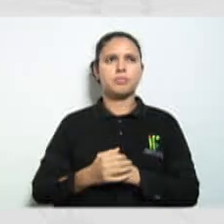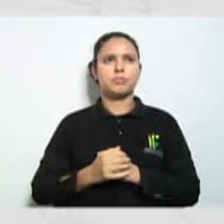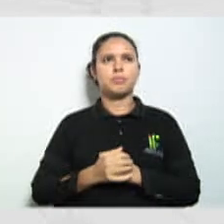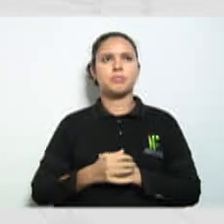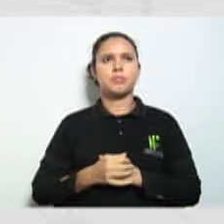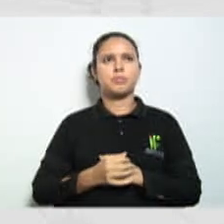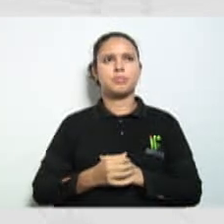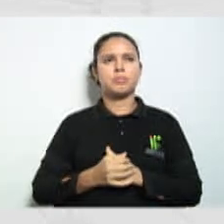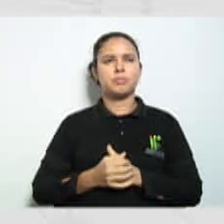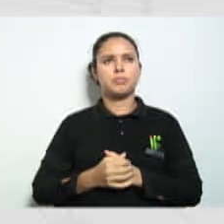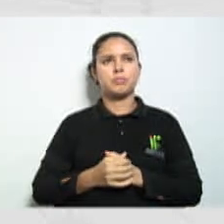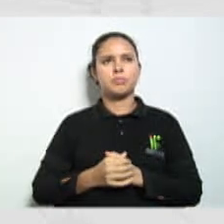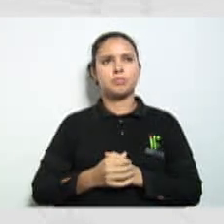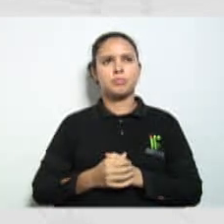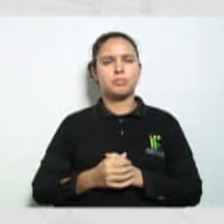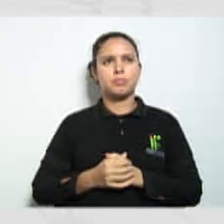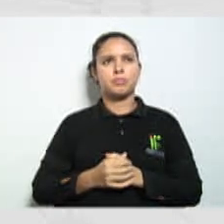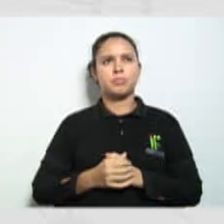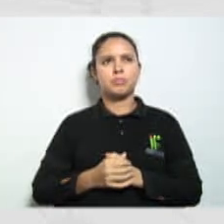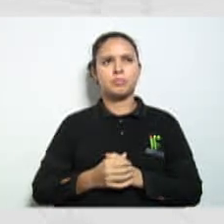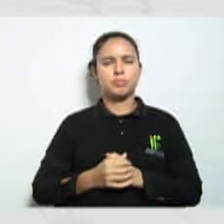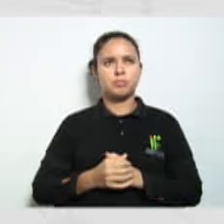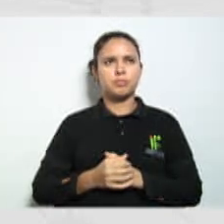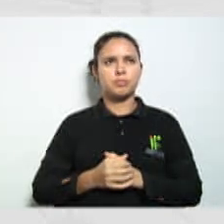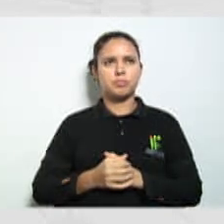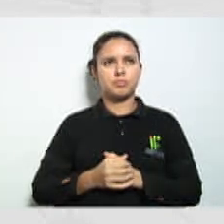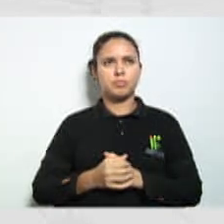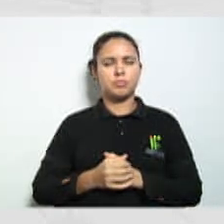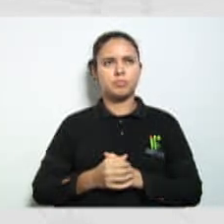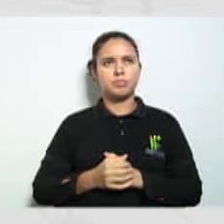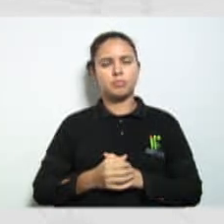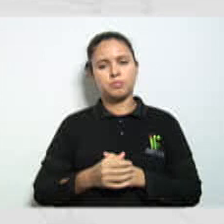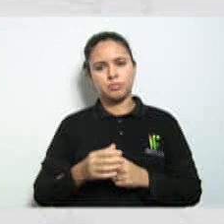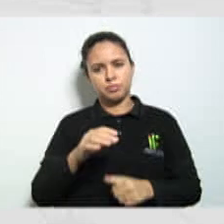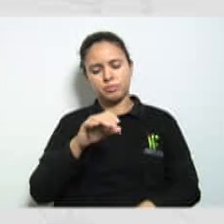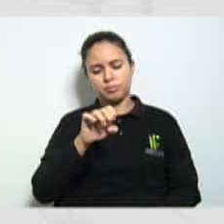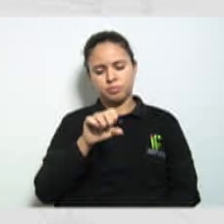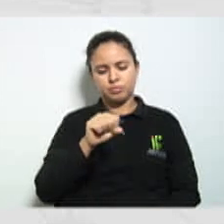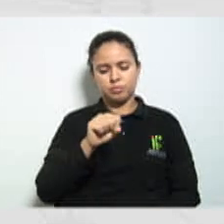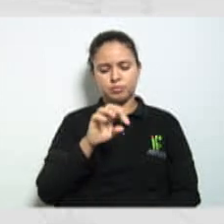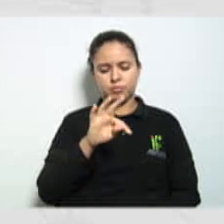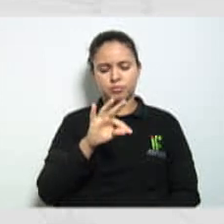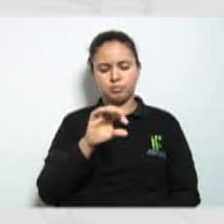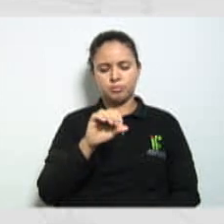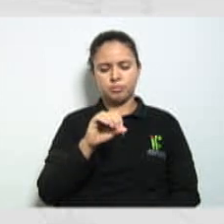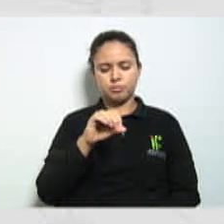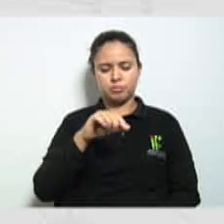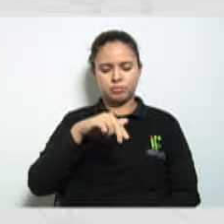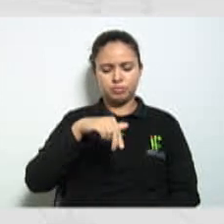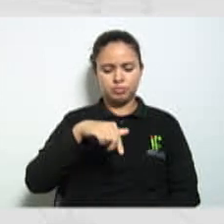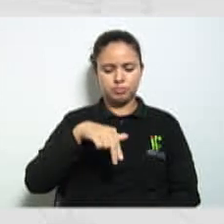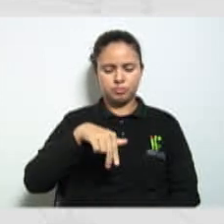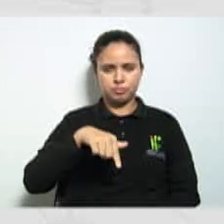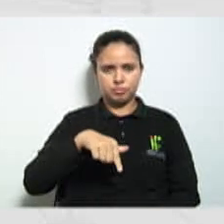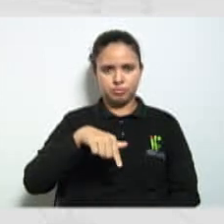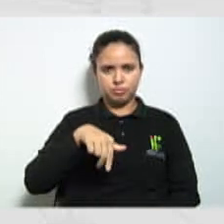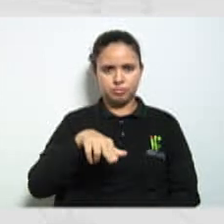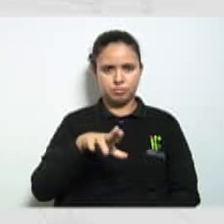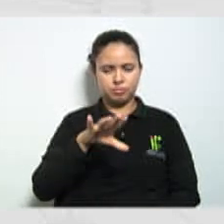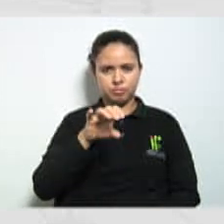Continuando, letra C. Então, continua aqui, estoques, realmente a polpa de fruta,